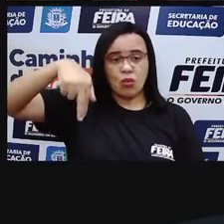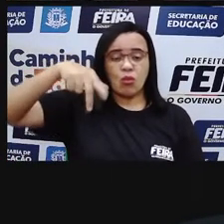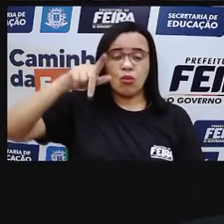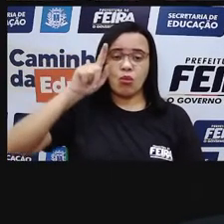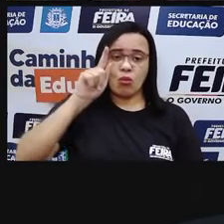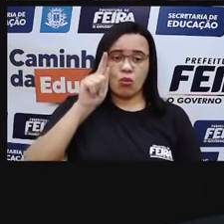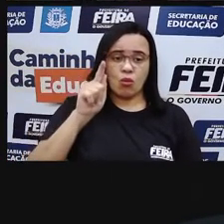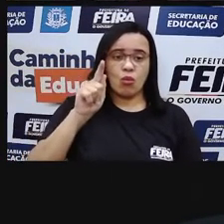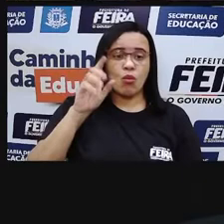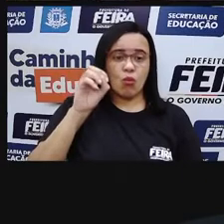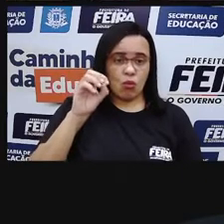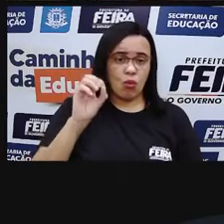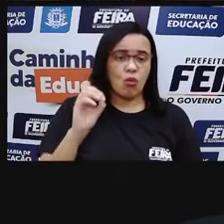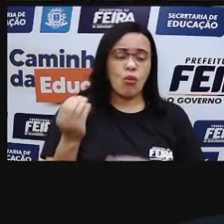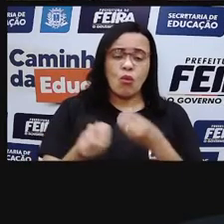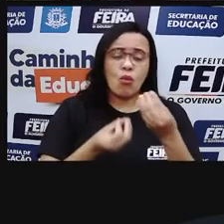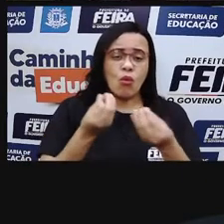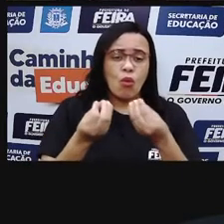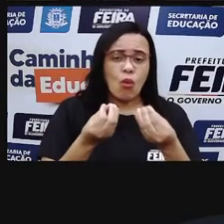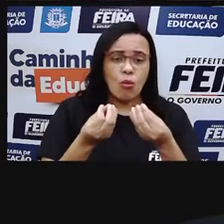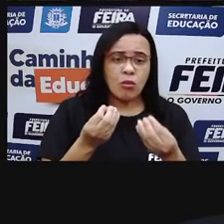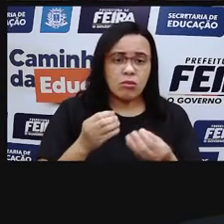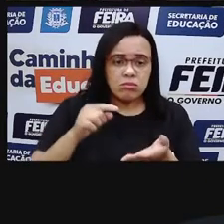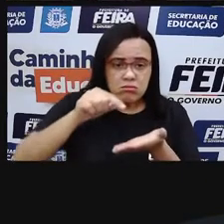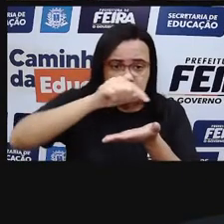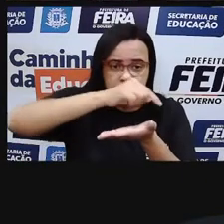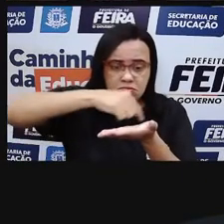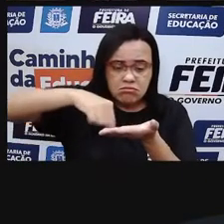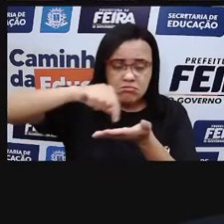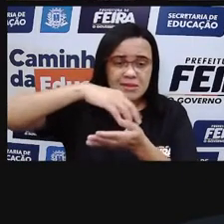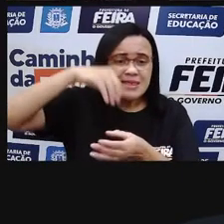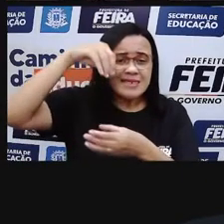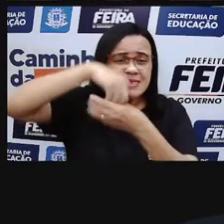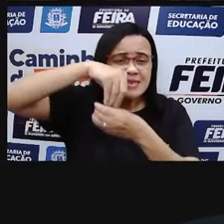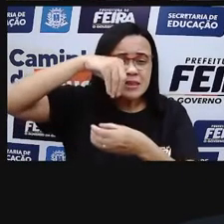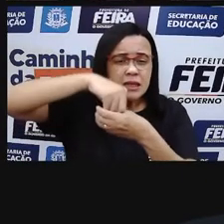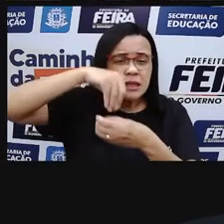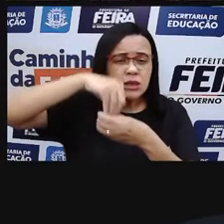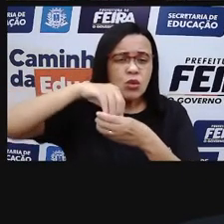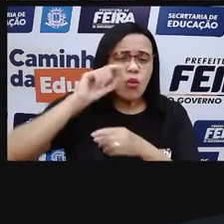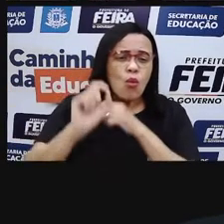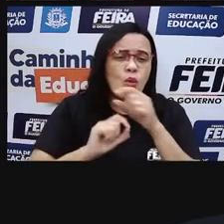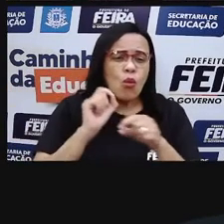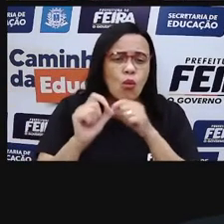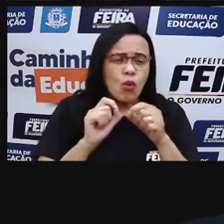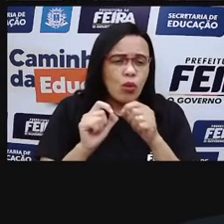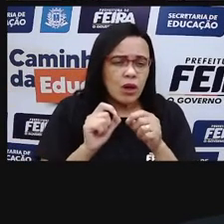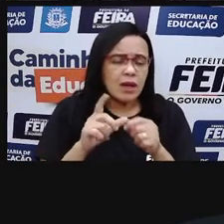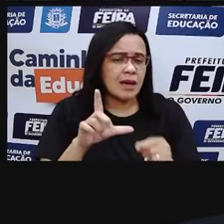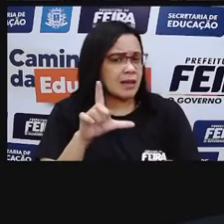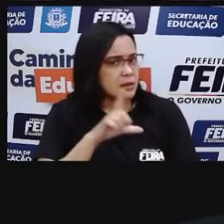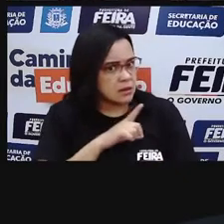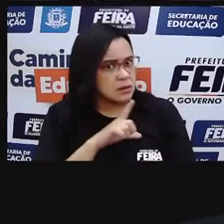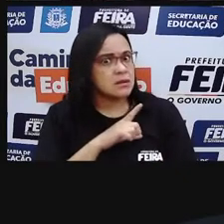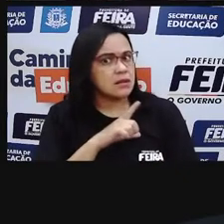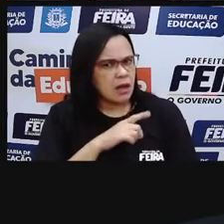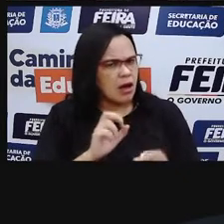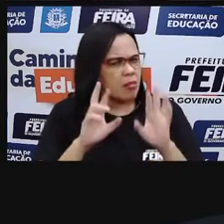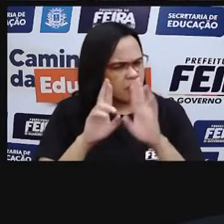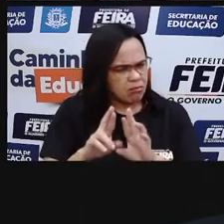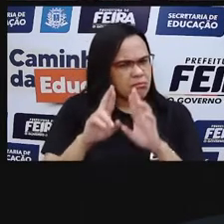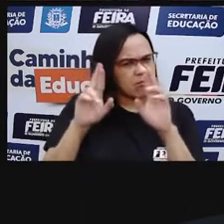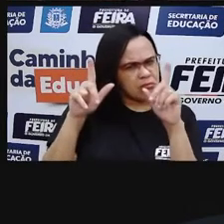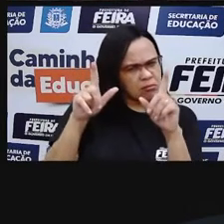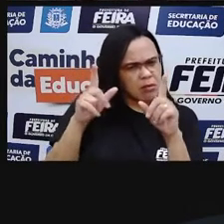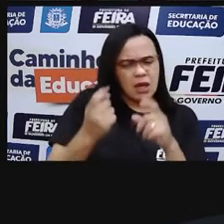observou então que essa borda, esse halo, né, ele tem alguma coisa ali, ele fez, nossa, tem alguma coisa aqui de diferente,